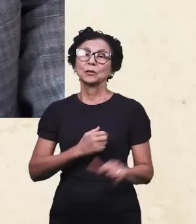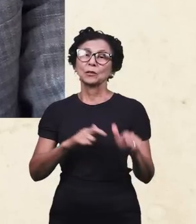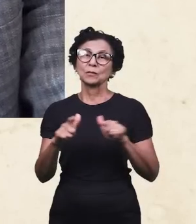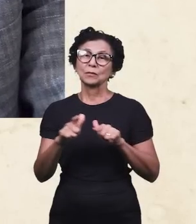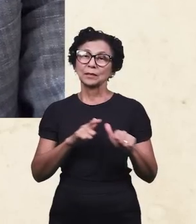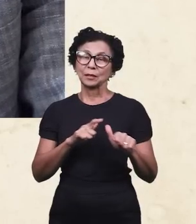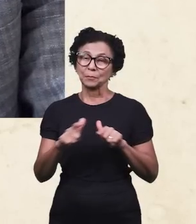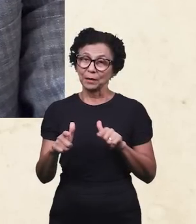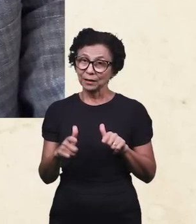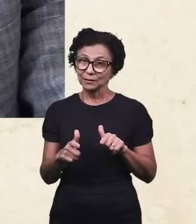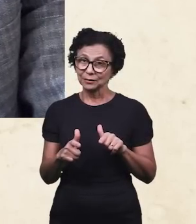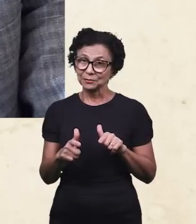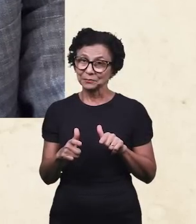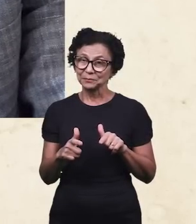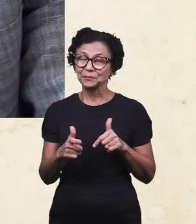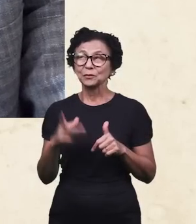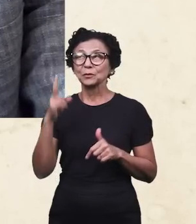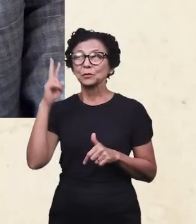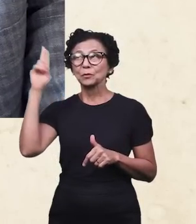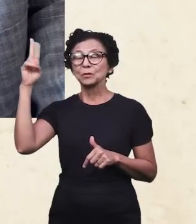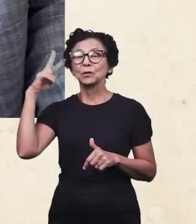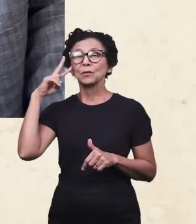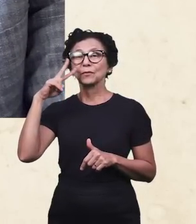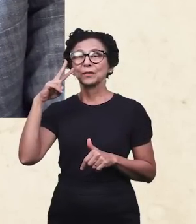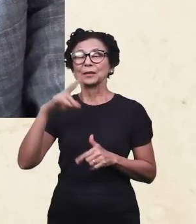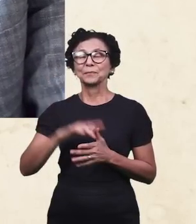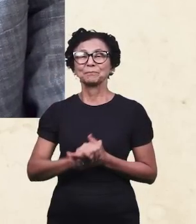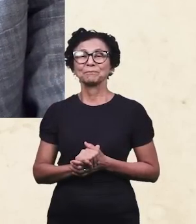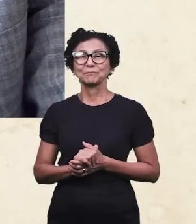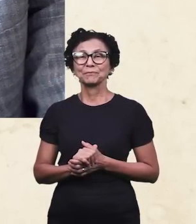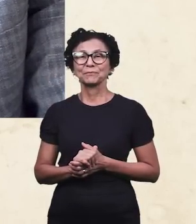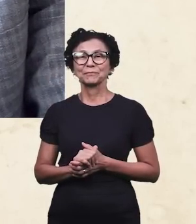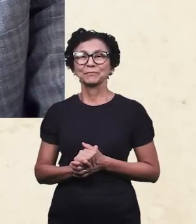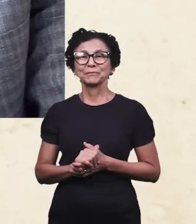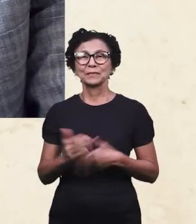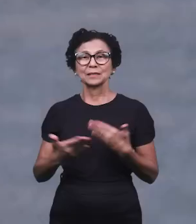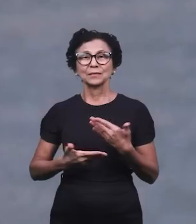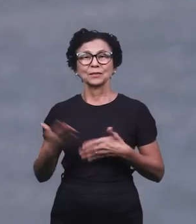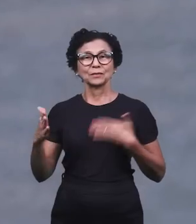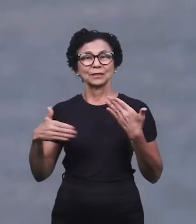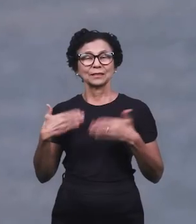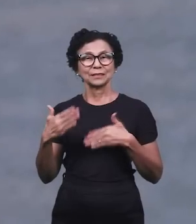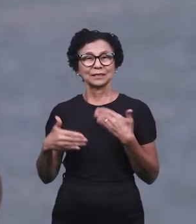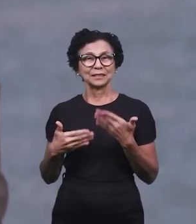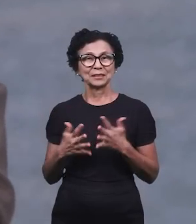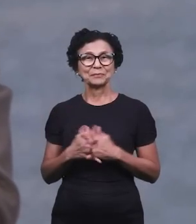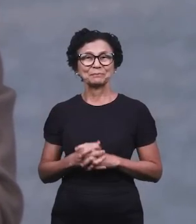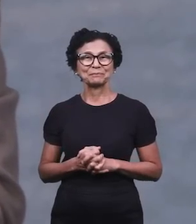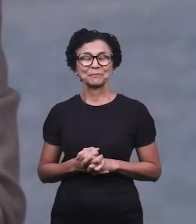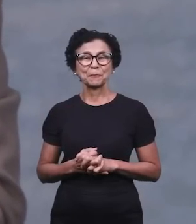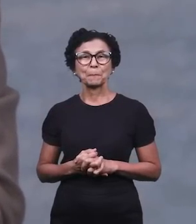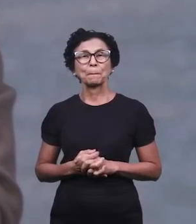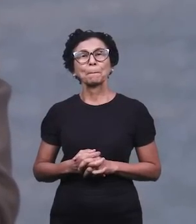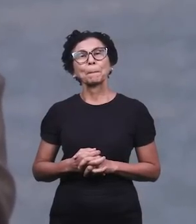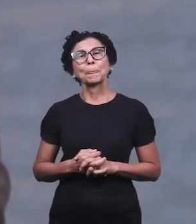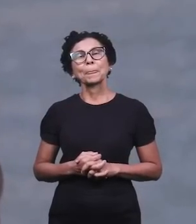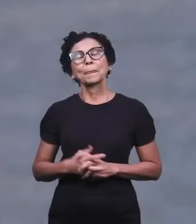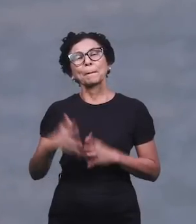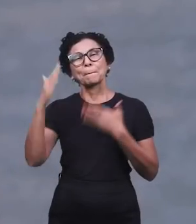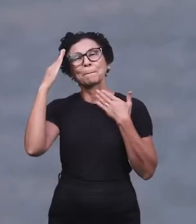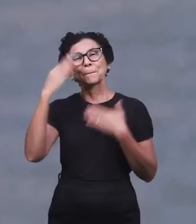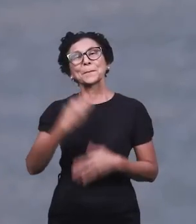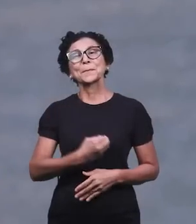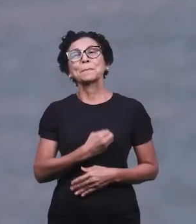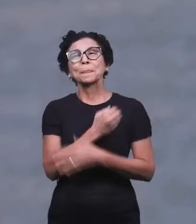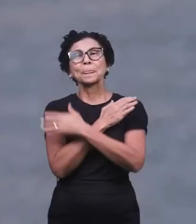Senhor. Servir ao Senhor com alegria. A paz do Senhor Jesus a todos. Obrigado, Alessandro, pela sua participação. Glória a Jesus,